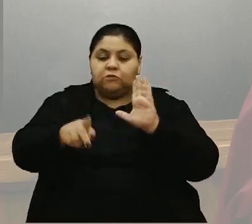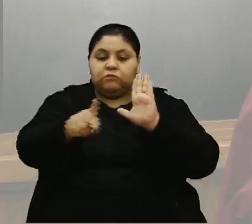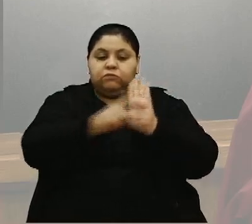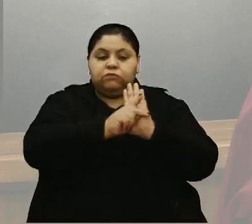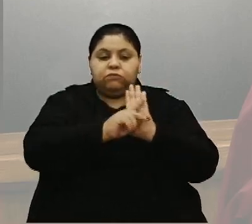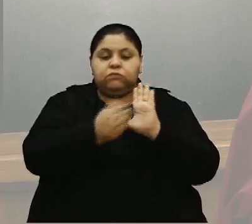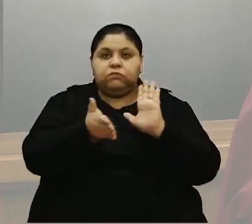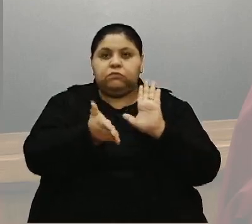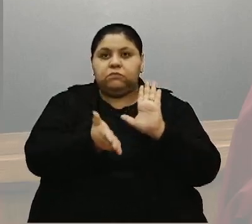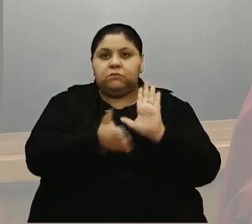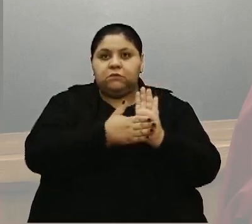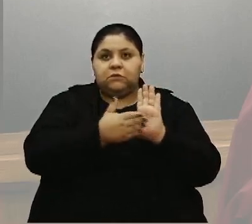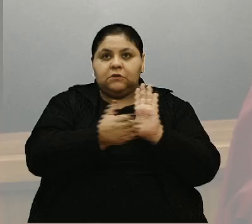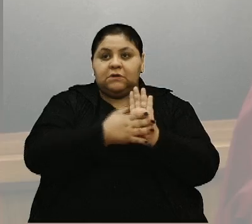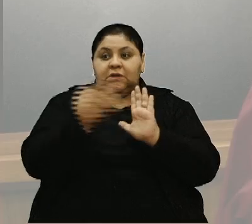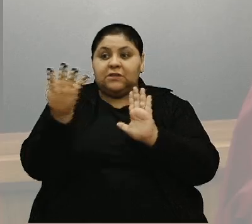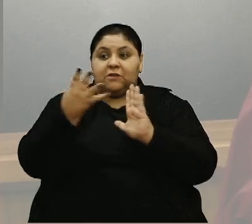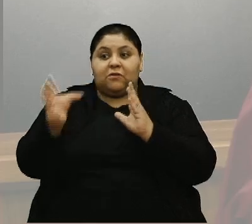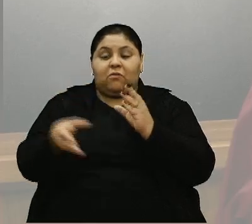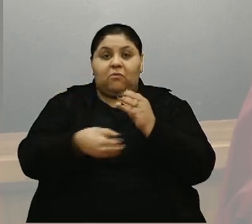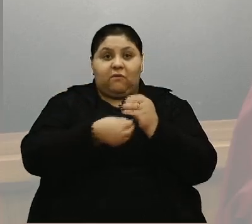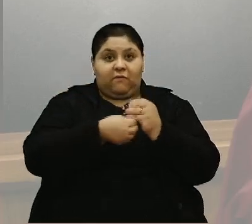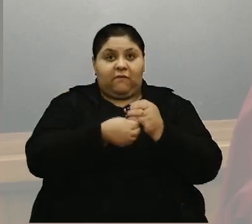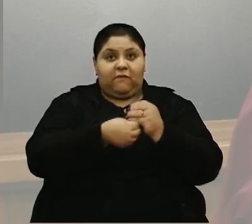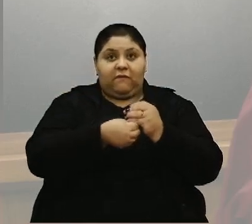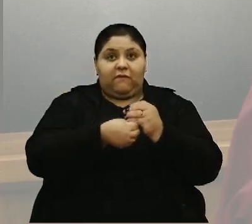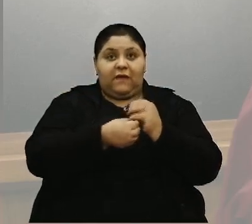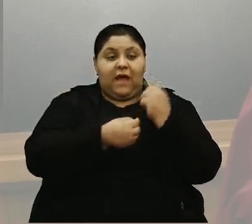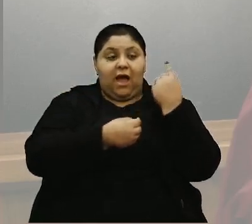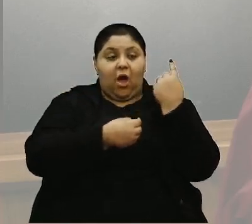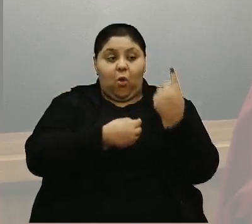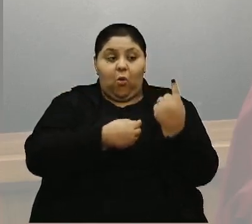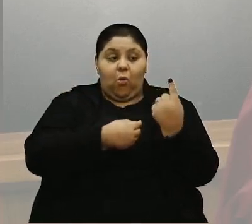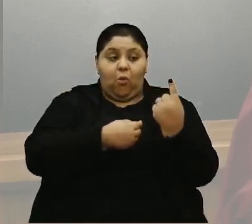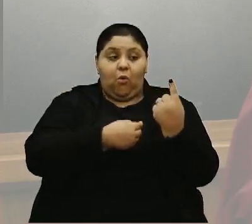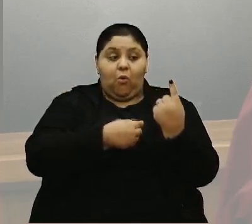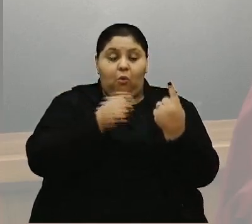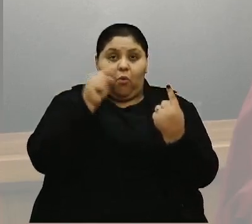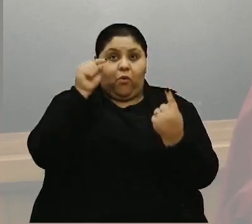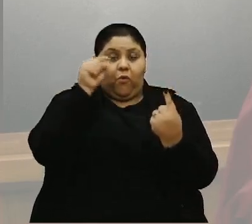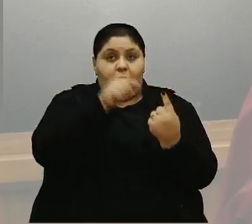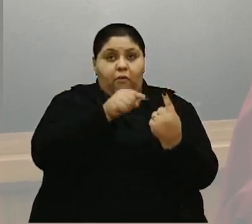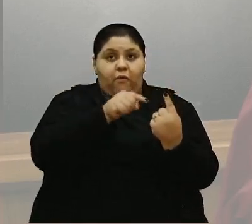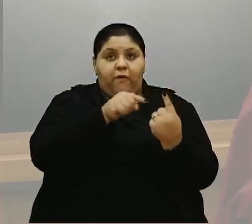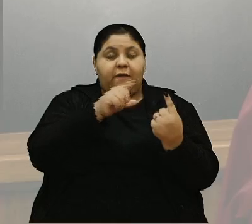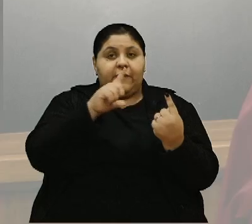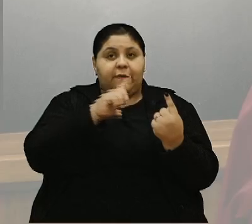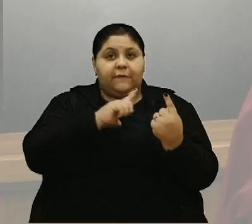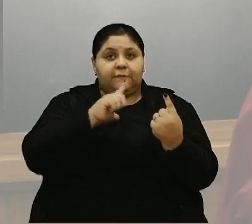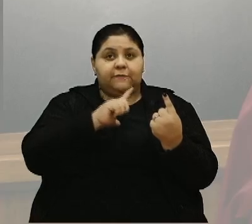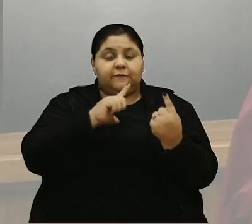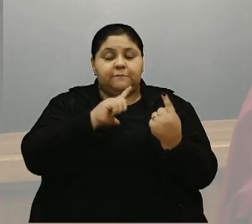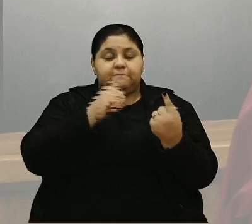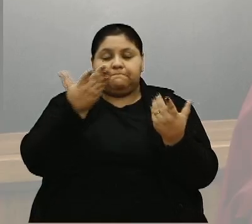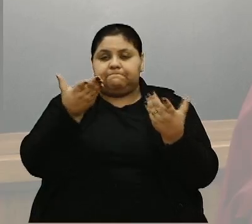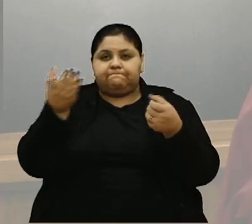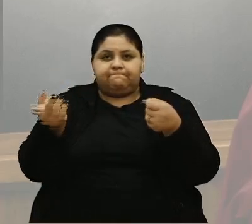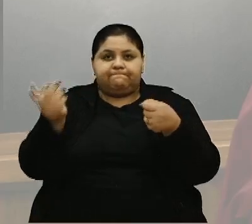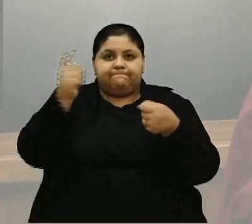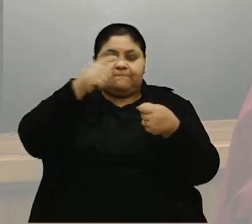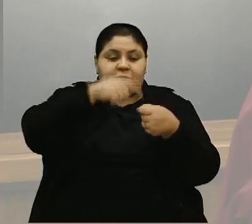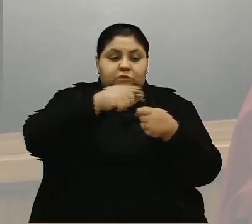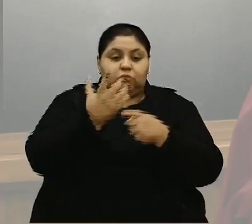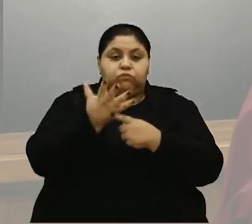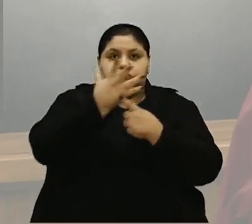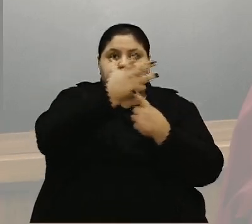propostas 4 emendas. Esta específica, ela inclui ou coloca de volta o